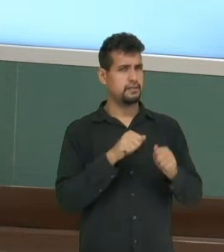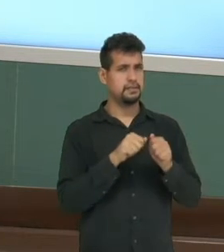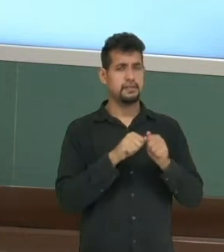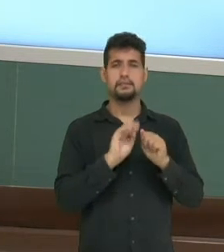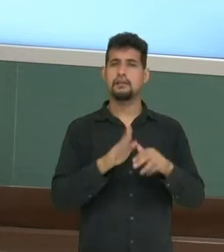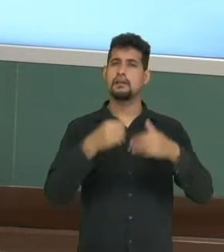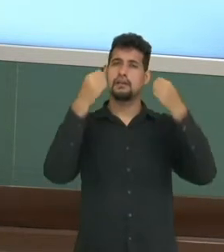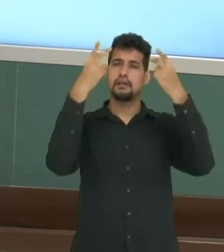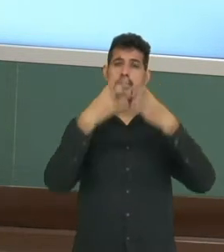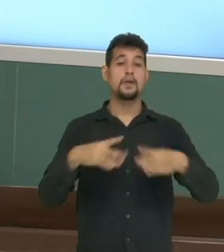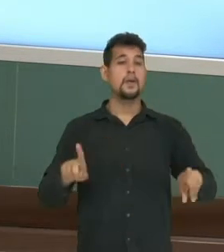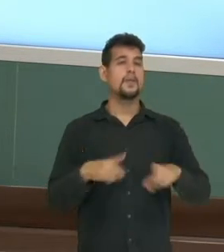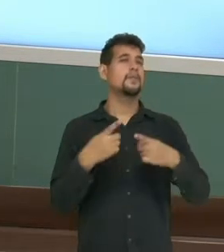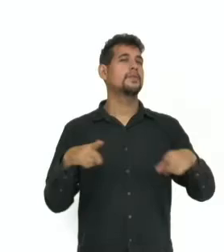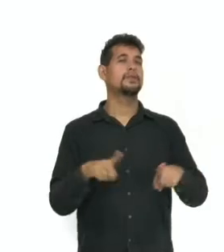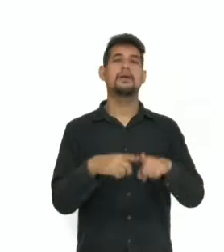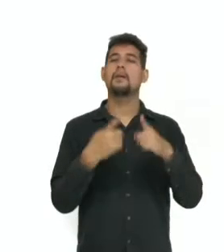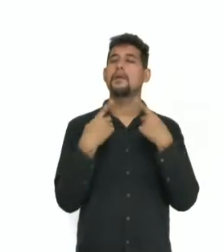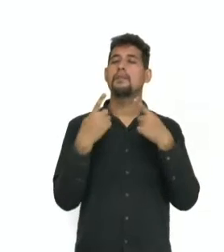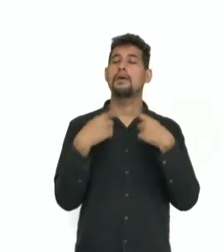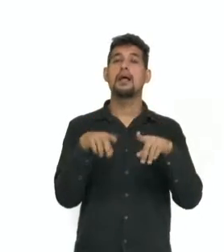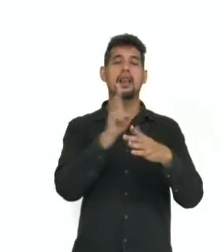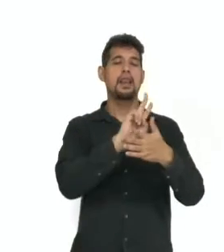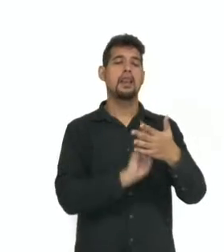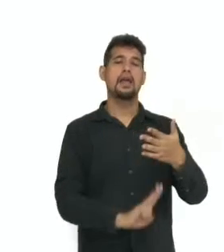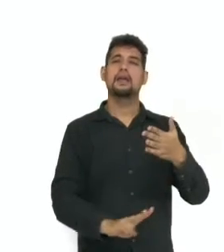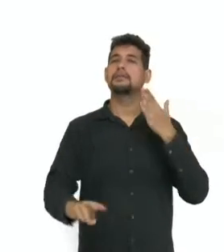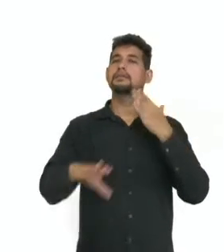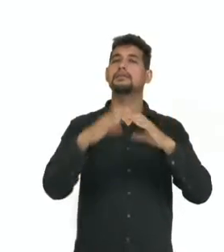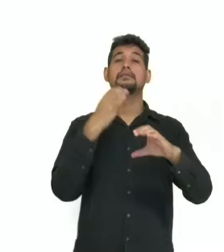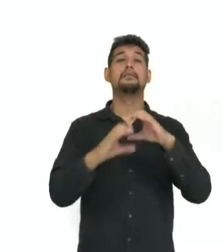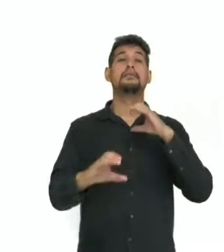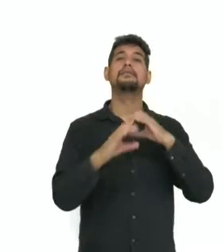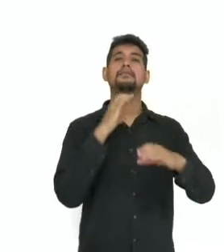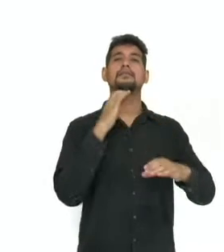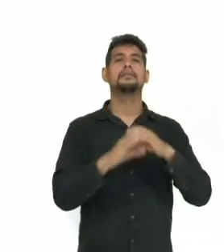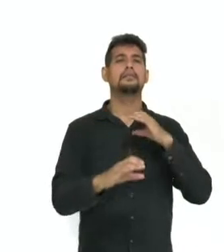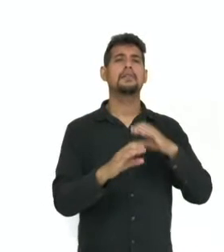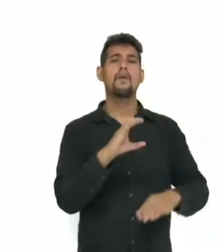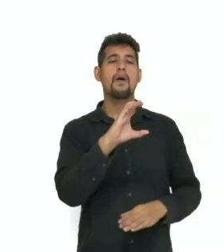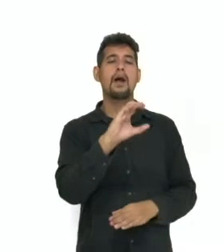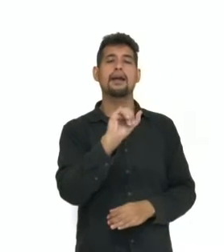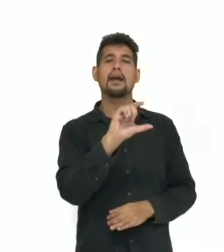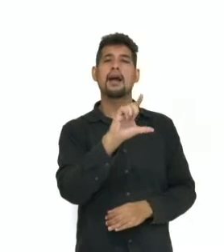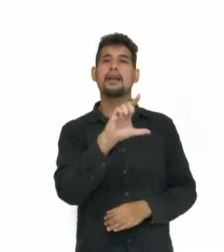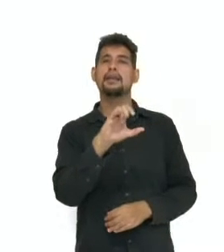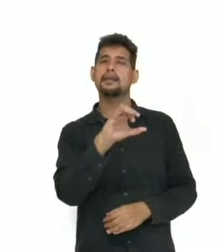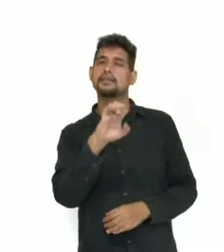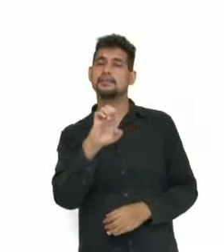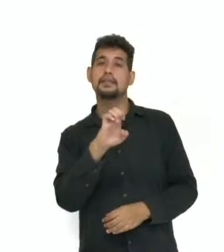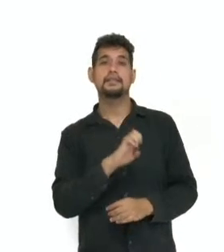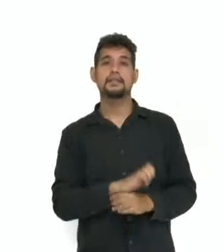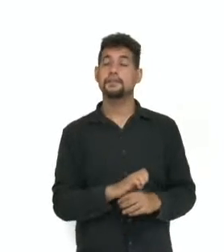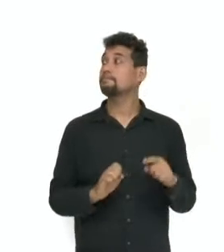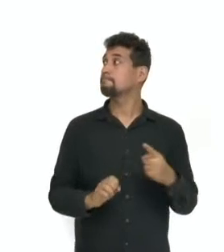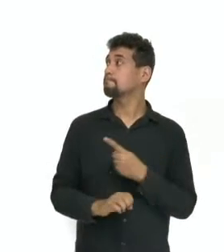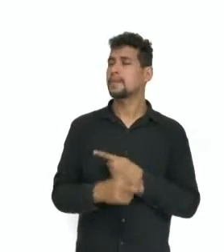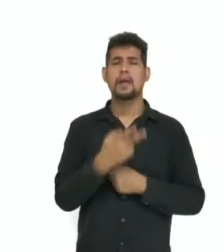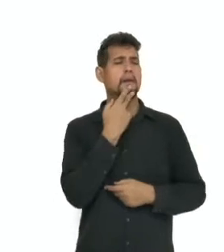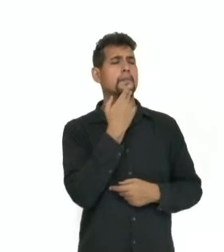que falamos aí de músicas de protesto, leia um trecho da canção Cálice, de Chico Buarque e Gilberto Gil.